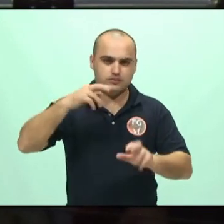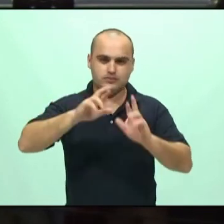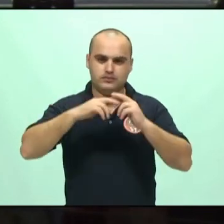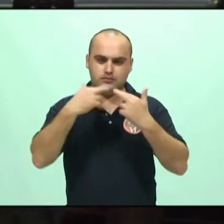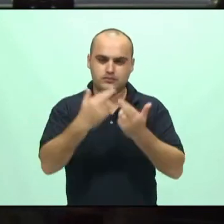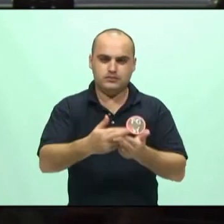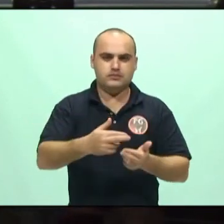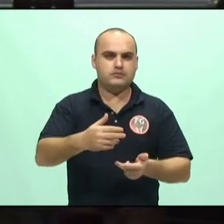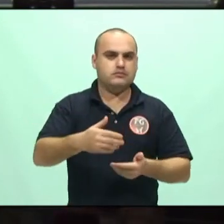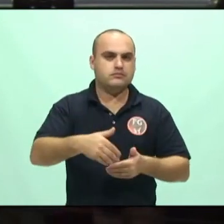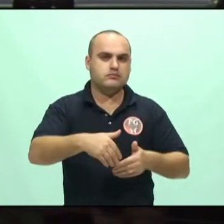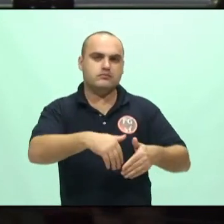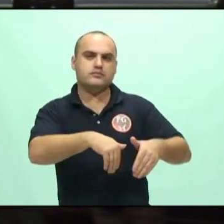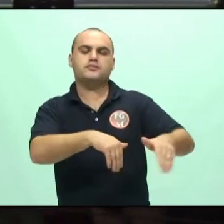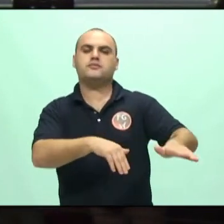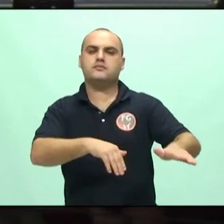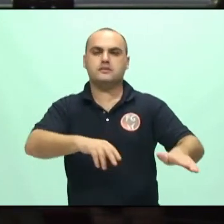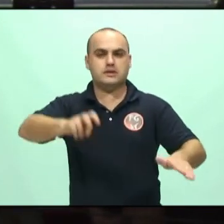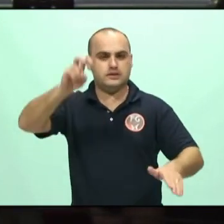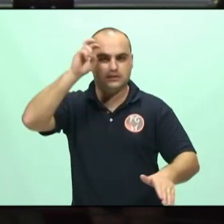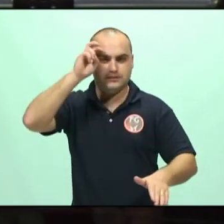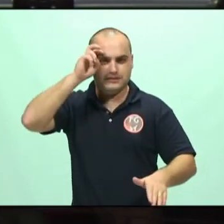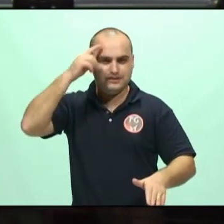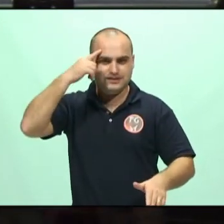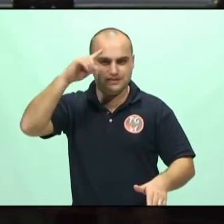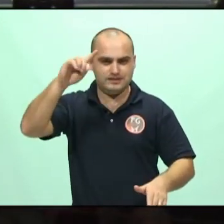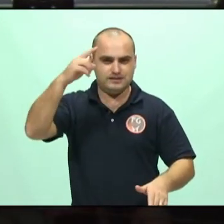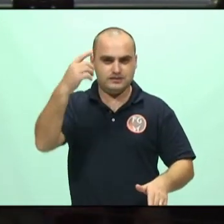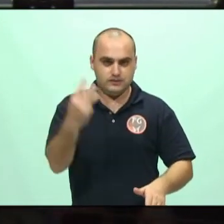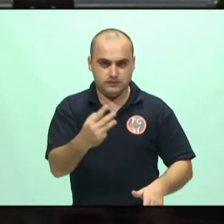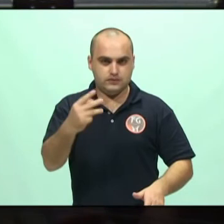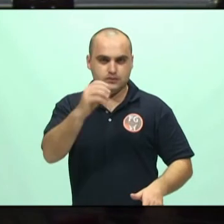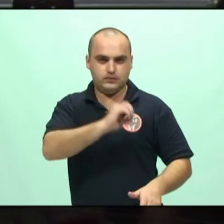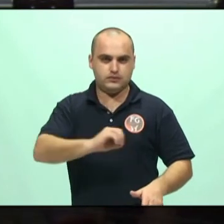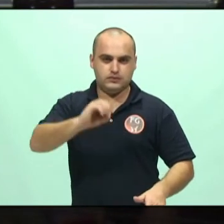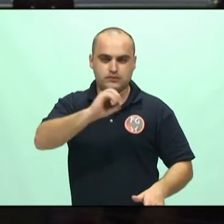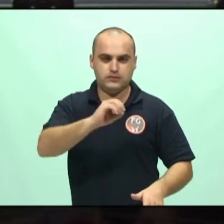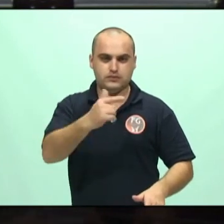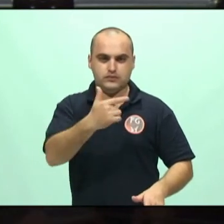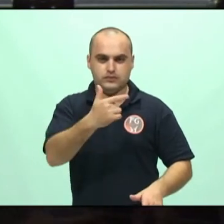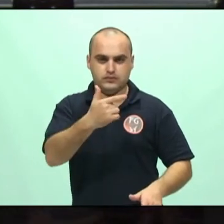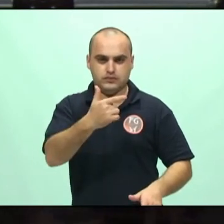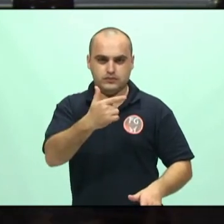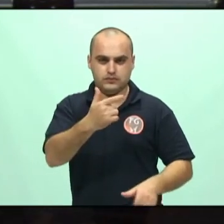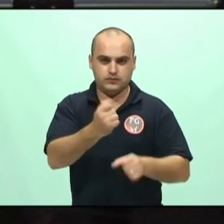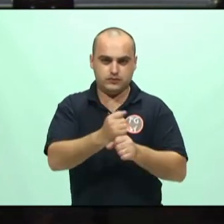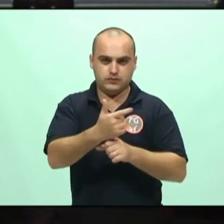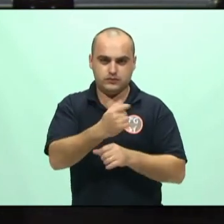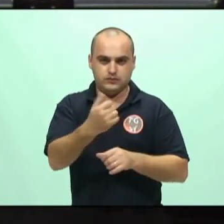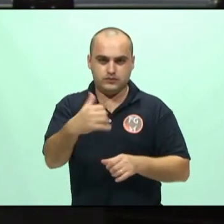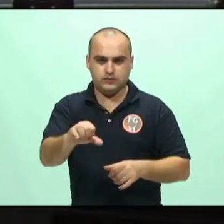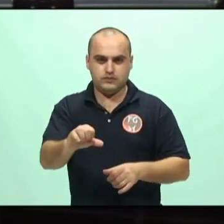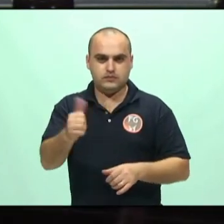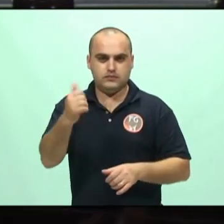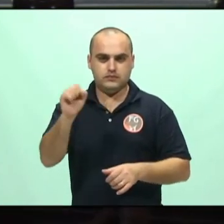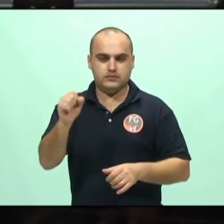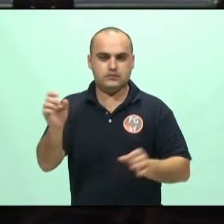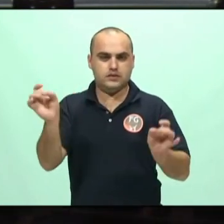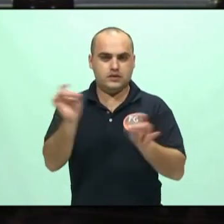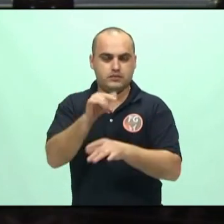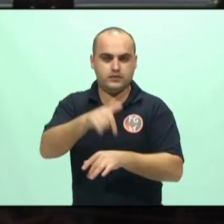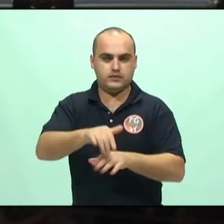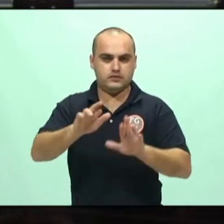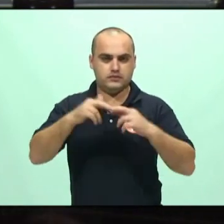área realizasse na próxima quinta-feira dia 3 de outubro de 2019 às 18 horas